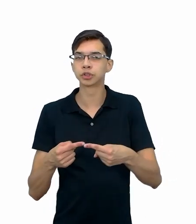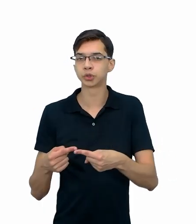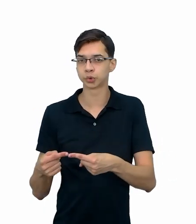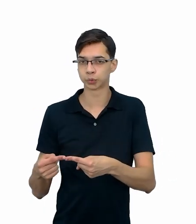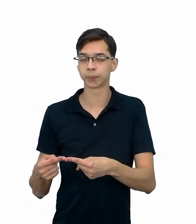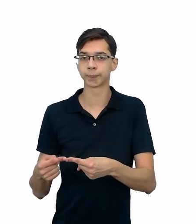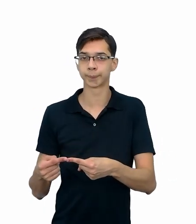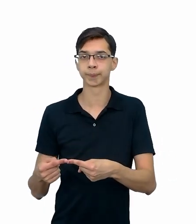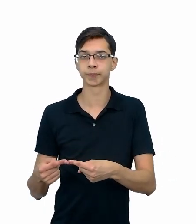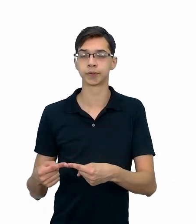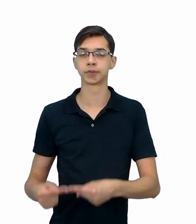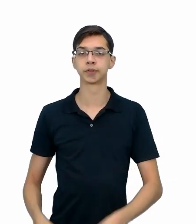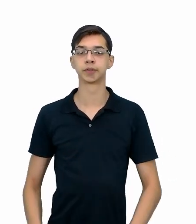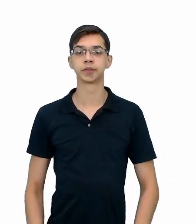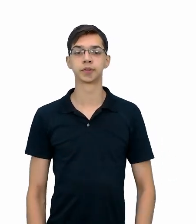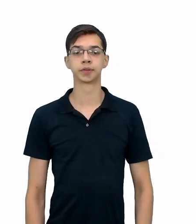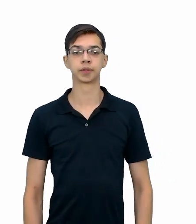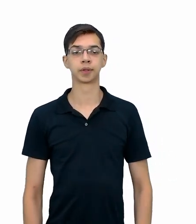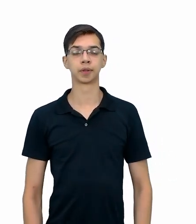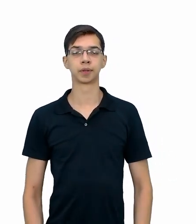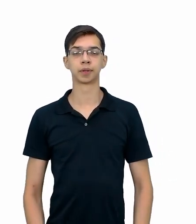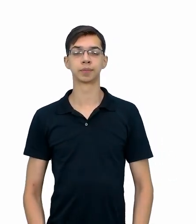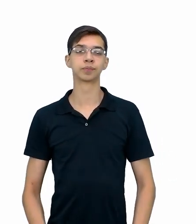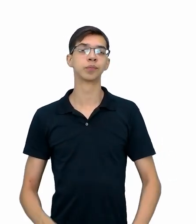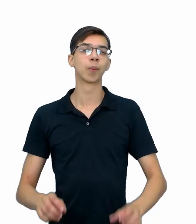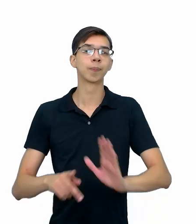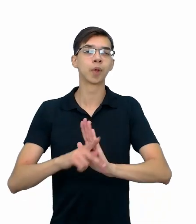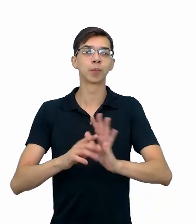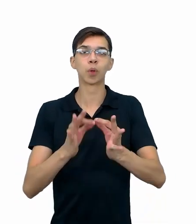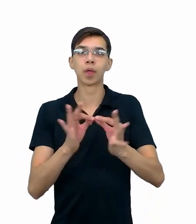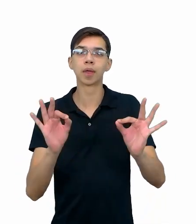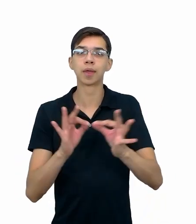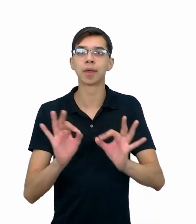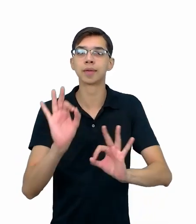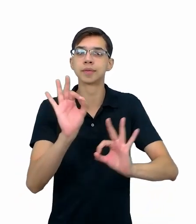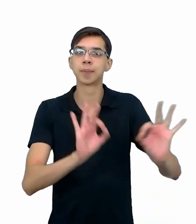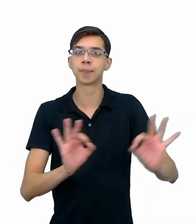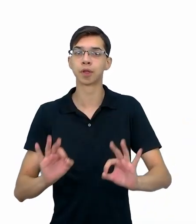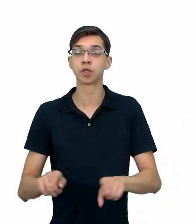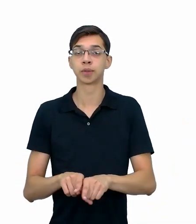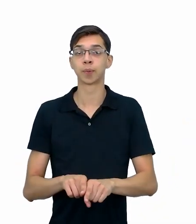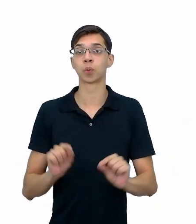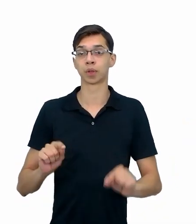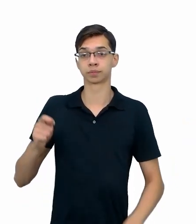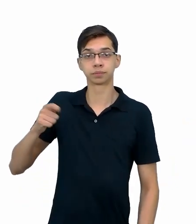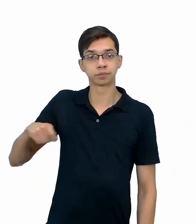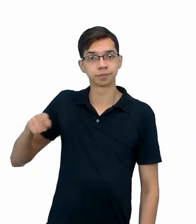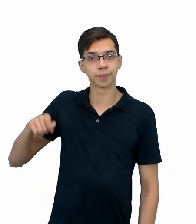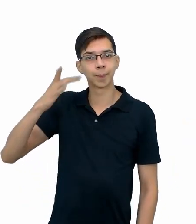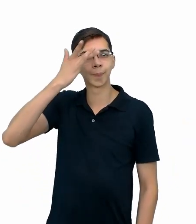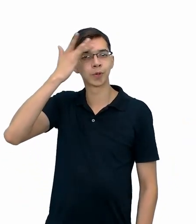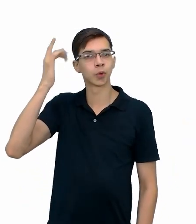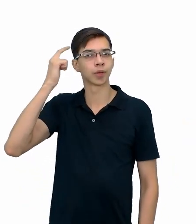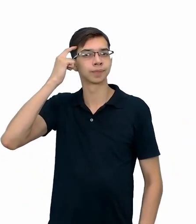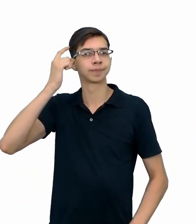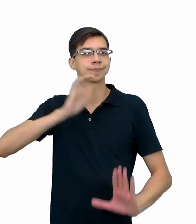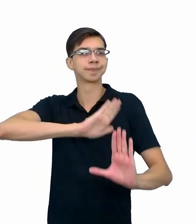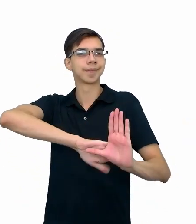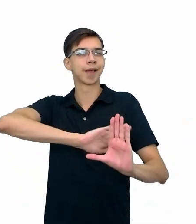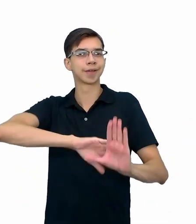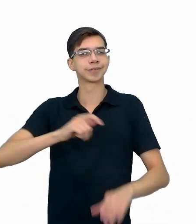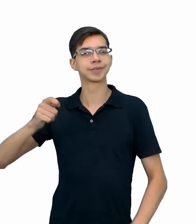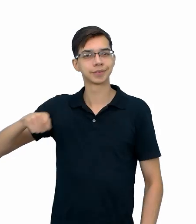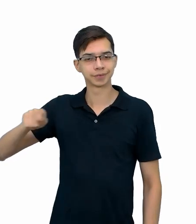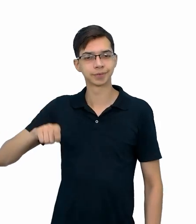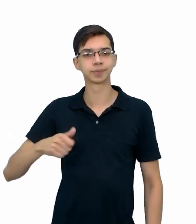direcionada ao percurso temático e às interdirecionalidades do autor, tá? Essa questão de ele não se colocar no